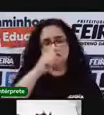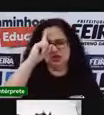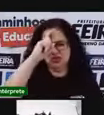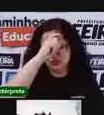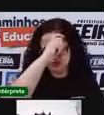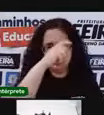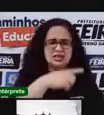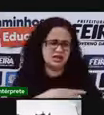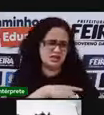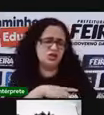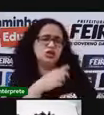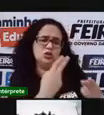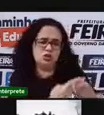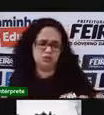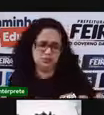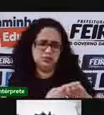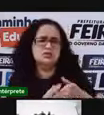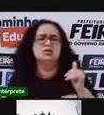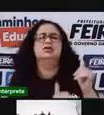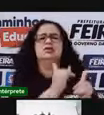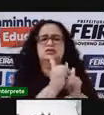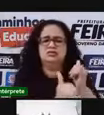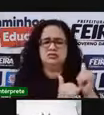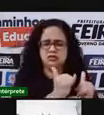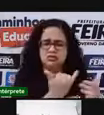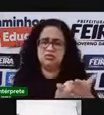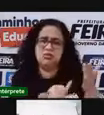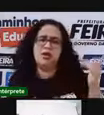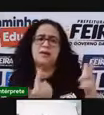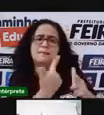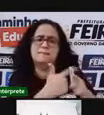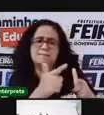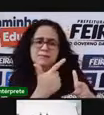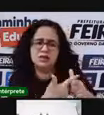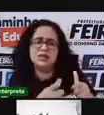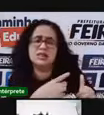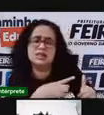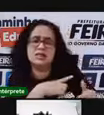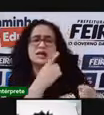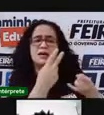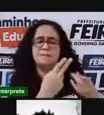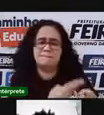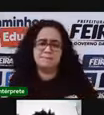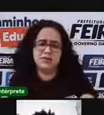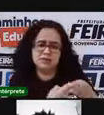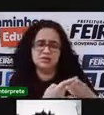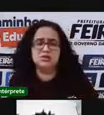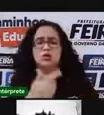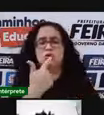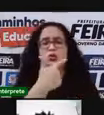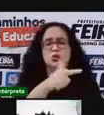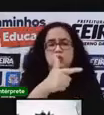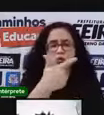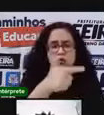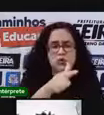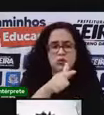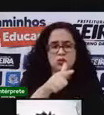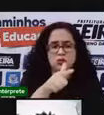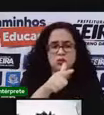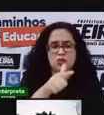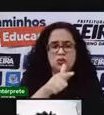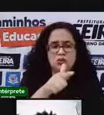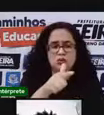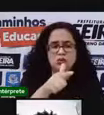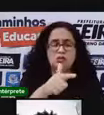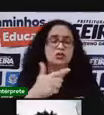tendo paciência com a internet do colega que cai, eu tô tendo paciência que esse outro, ó, que essa outra,